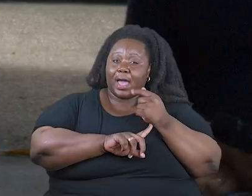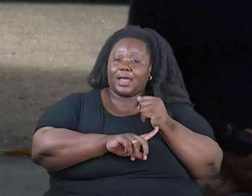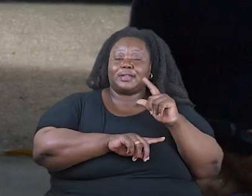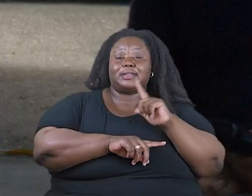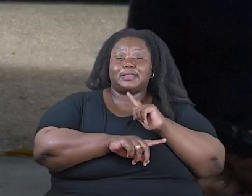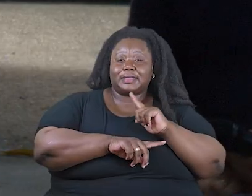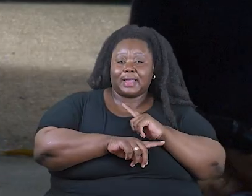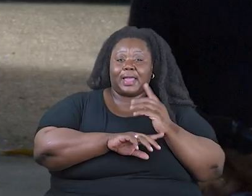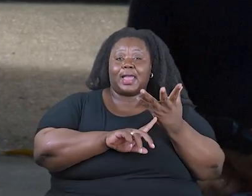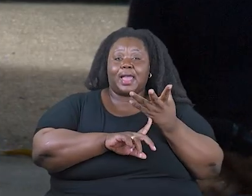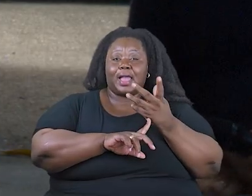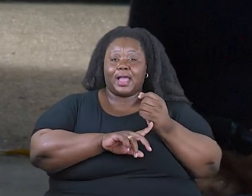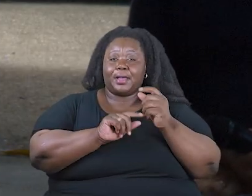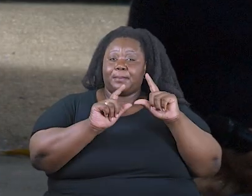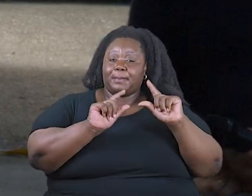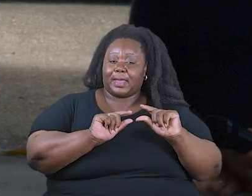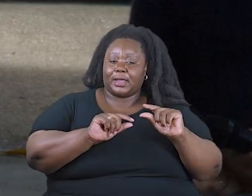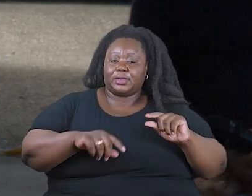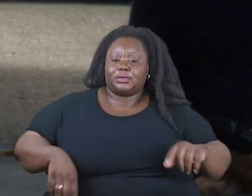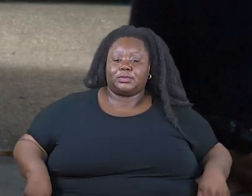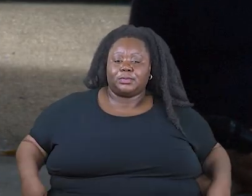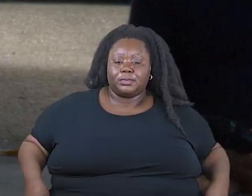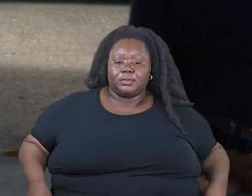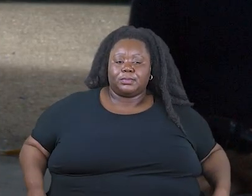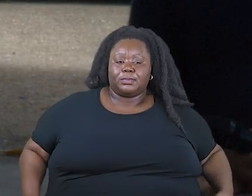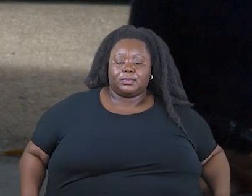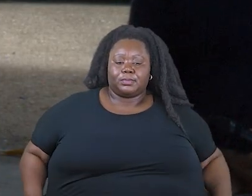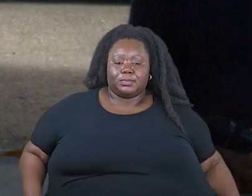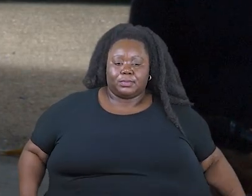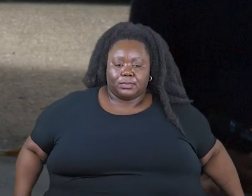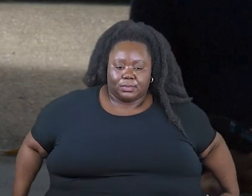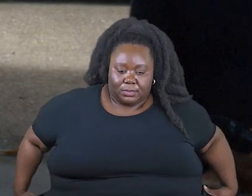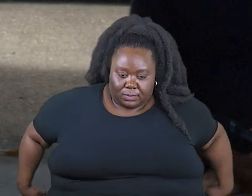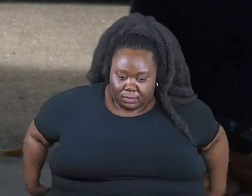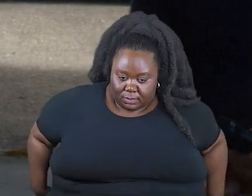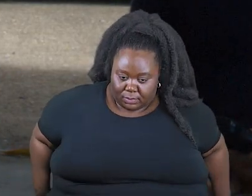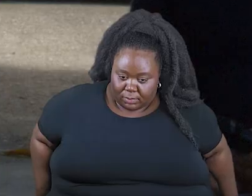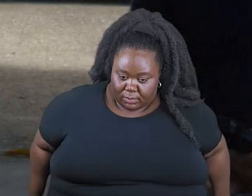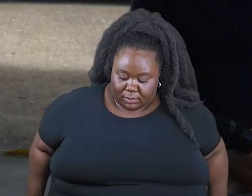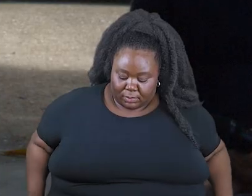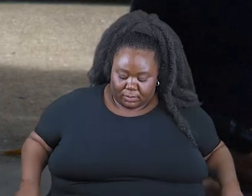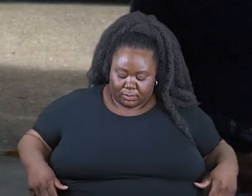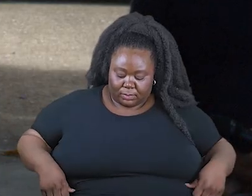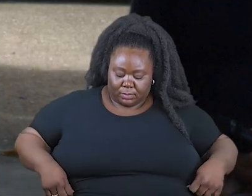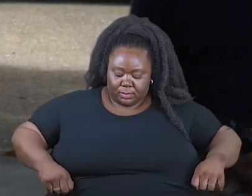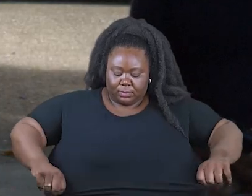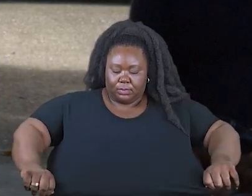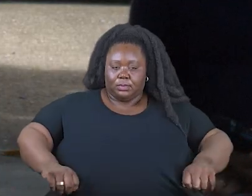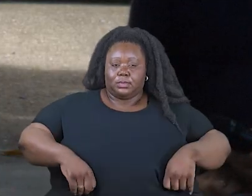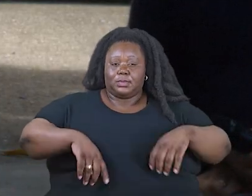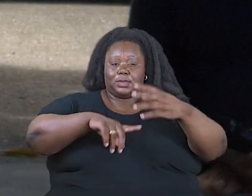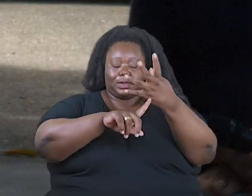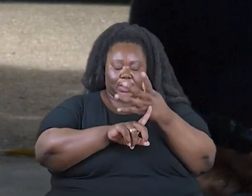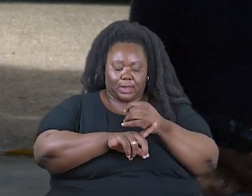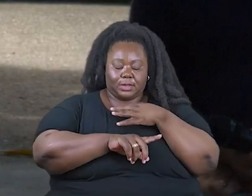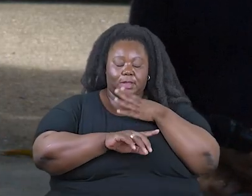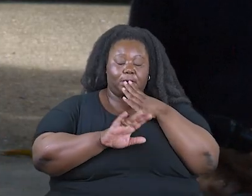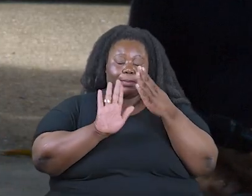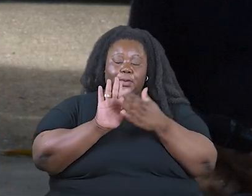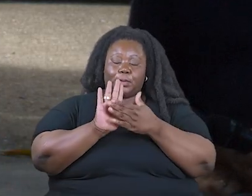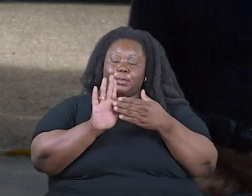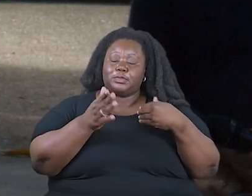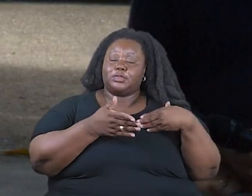em possuir cada vez menos, e a arte múltipla ter exatamente a proposta de fazer com que a arte chegue até